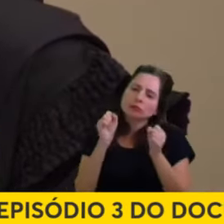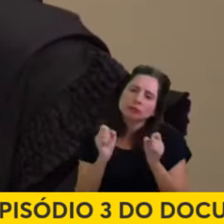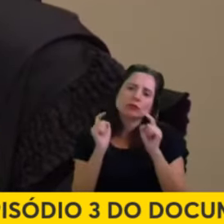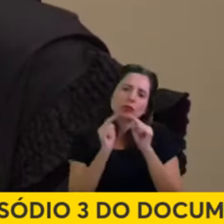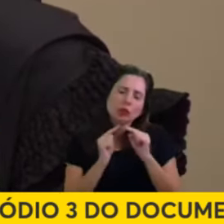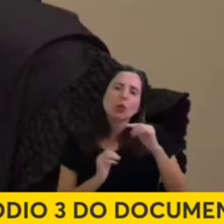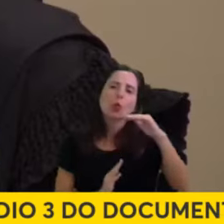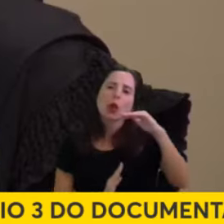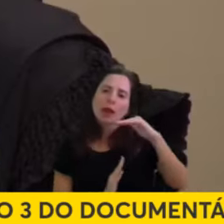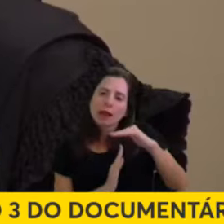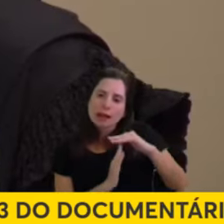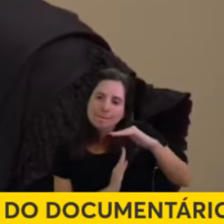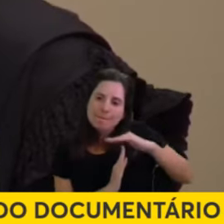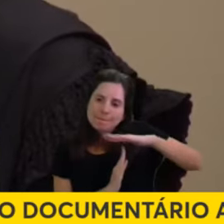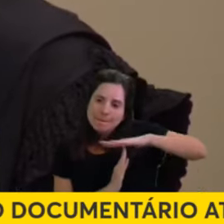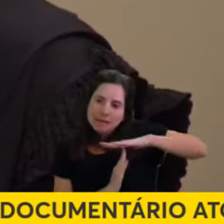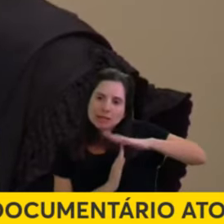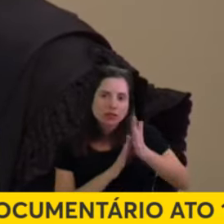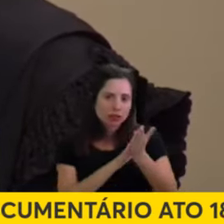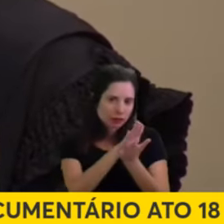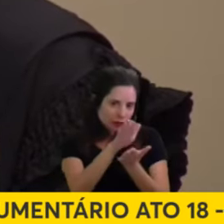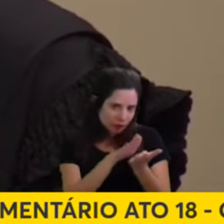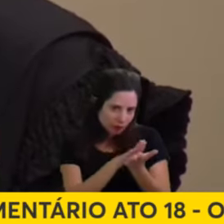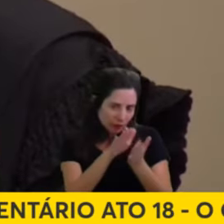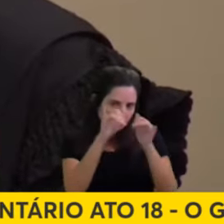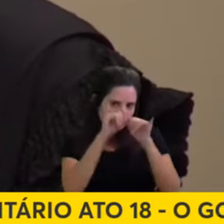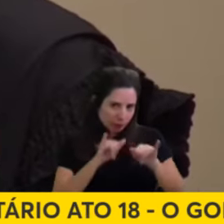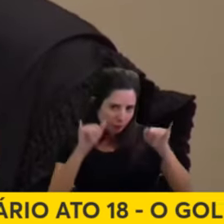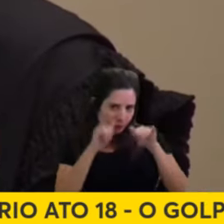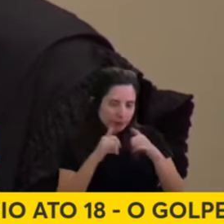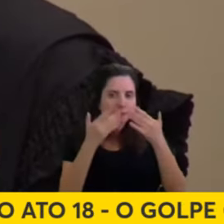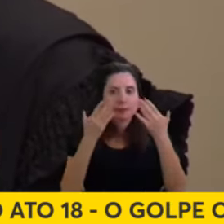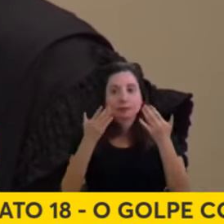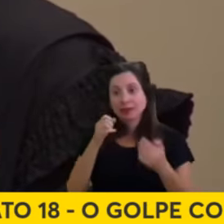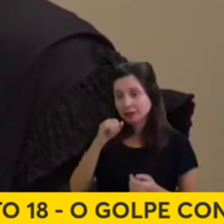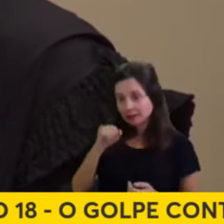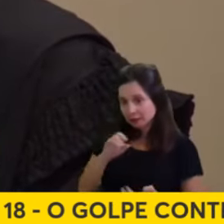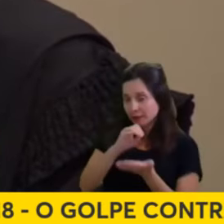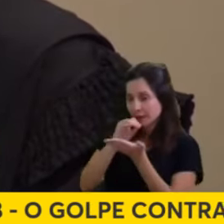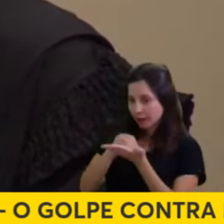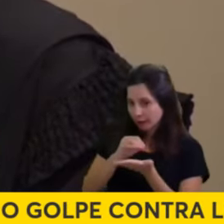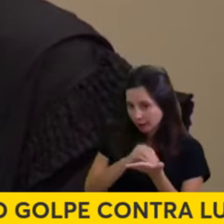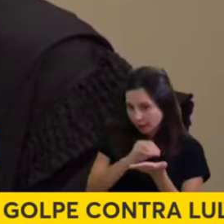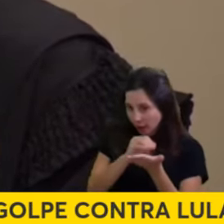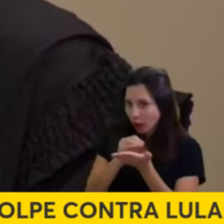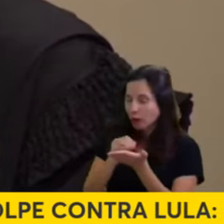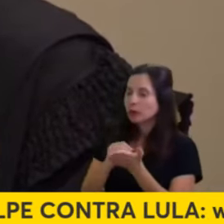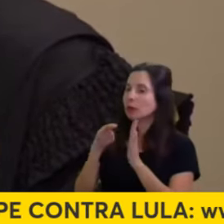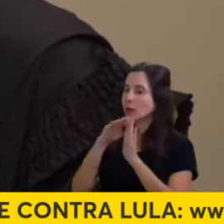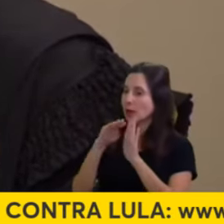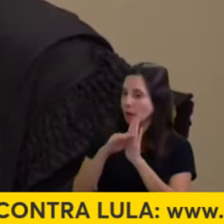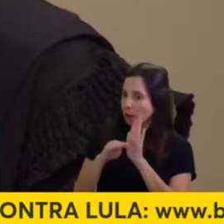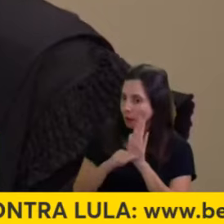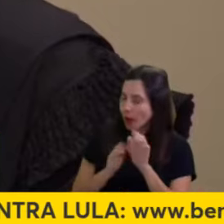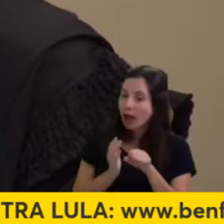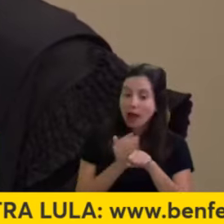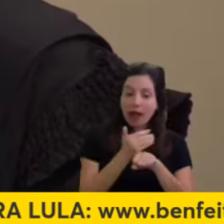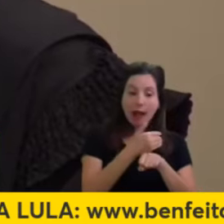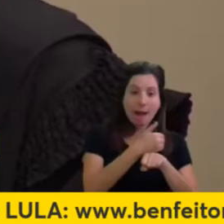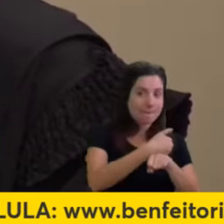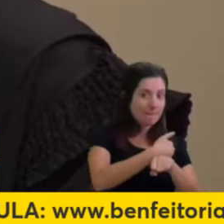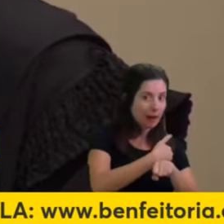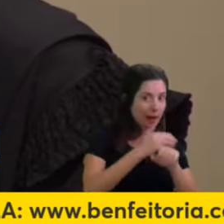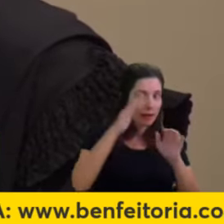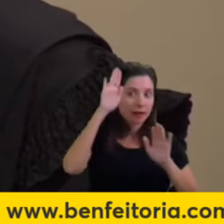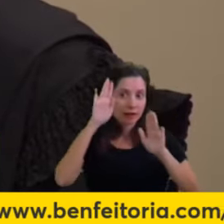de gastos para a pré-campanha diante da ausência desses parâmetros a regularidade do financiamento da pré-campanha é questão a ser ponderada diante das